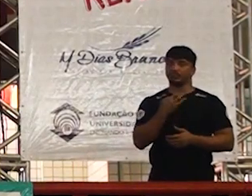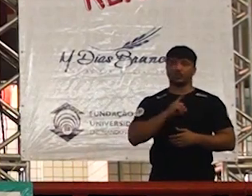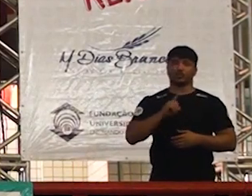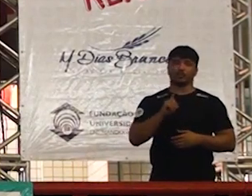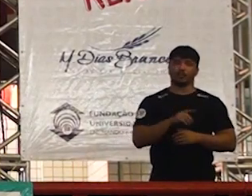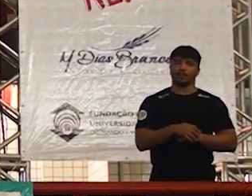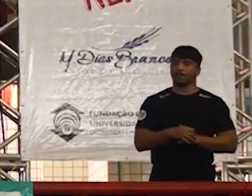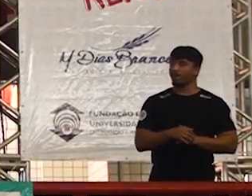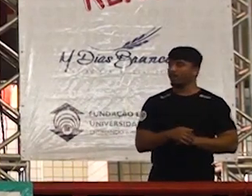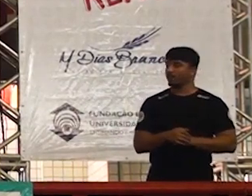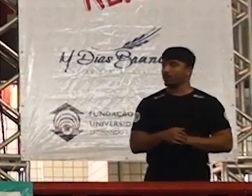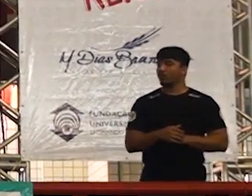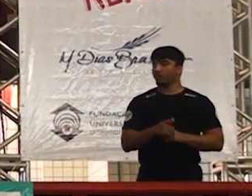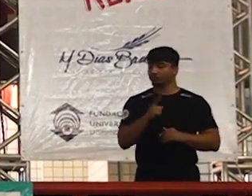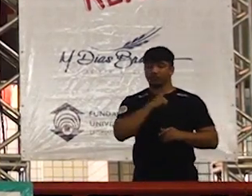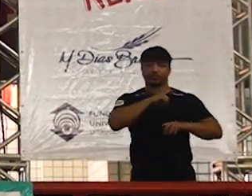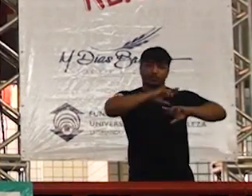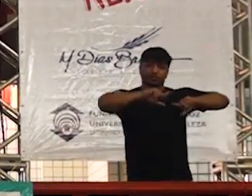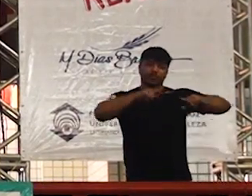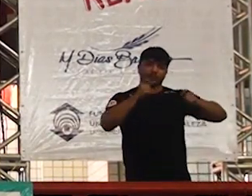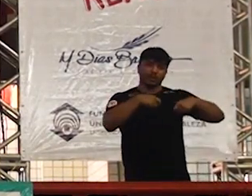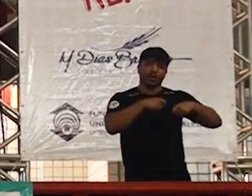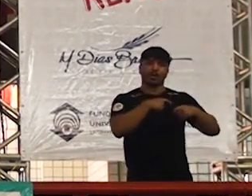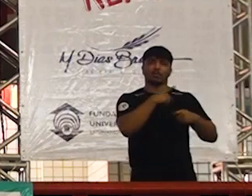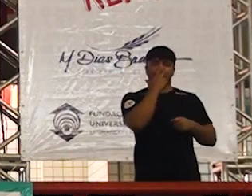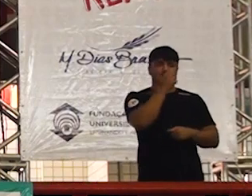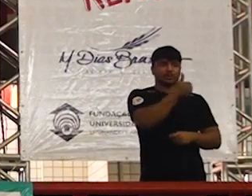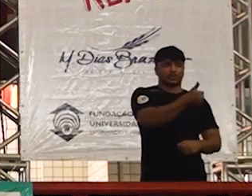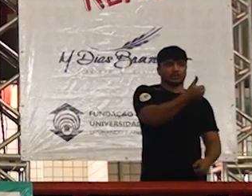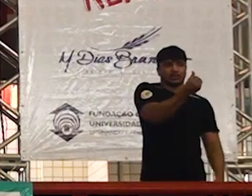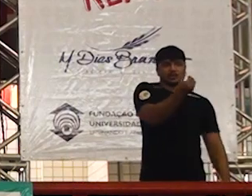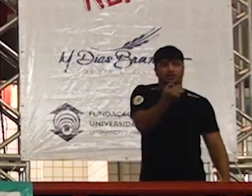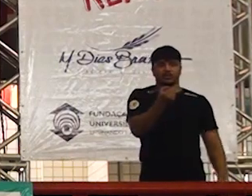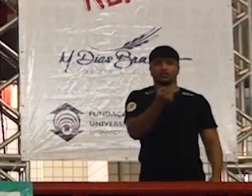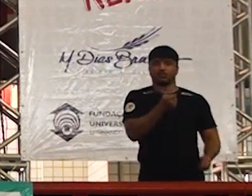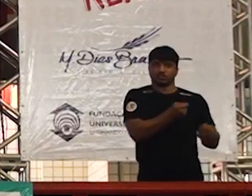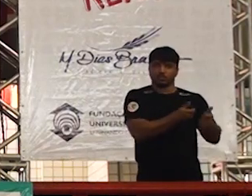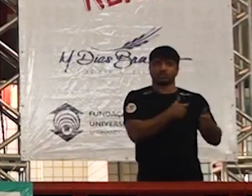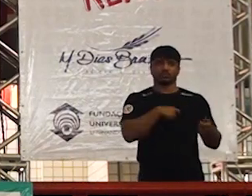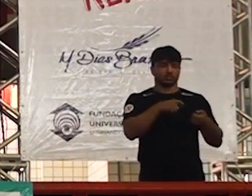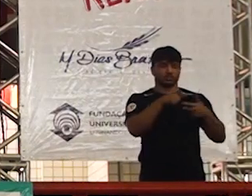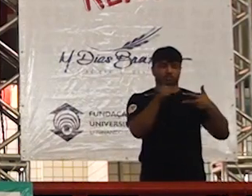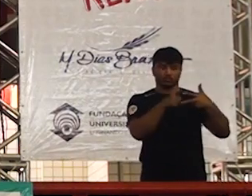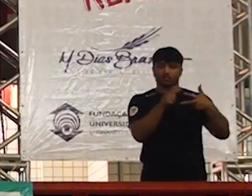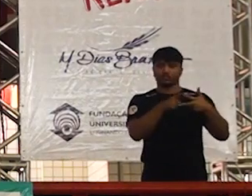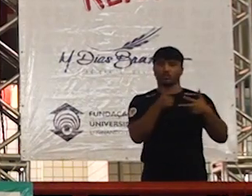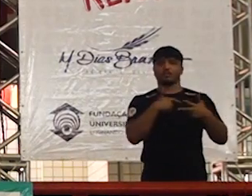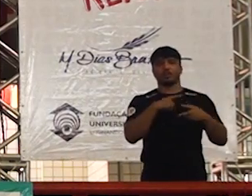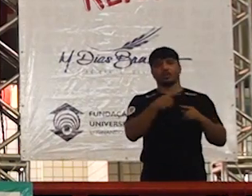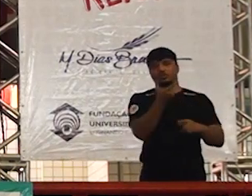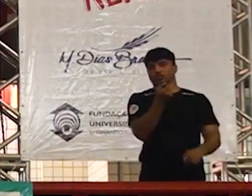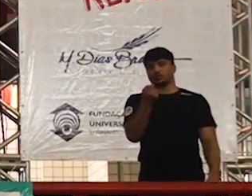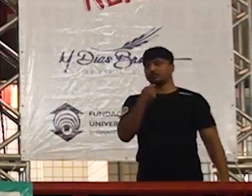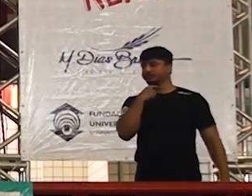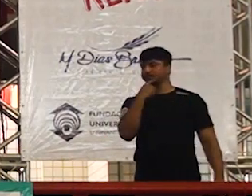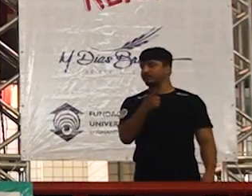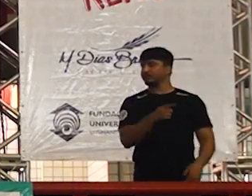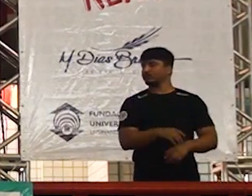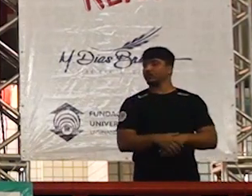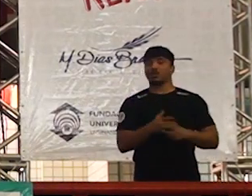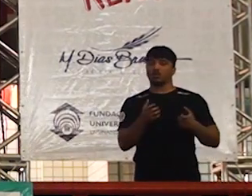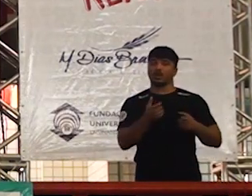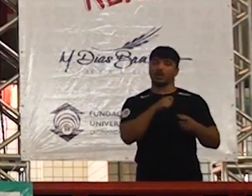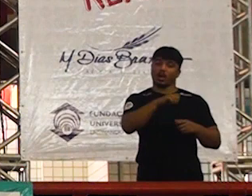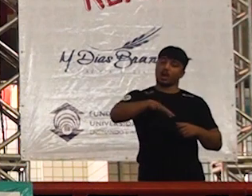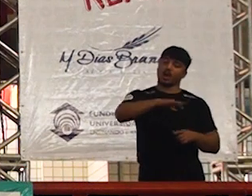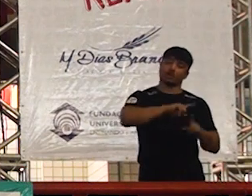não. Você até tem uma probabilidade de ficar com 160 pontos na competência 2, mas 200, eles querem